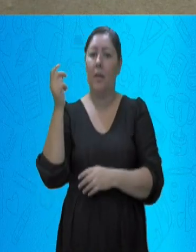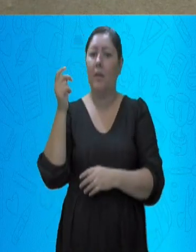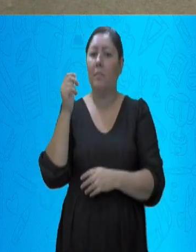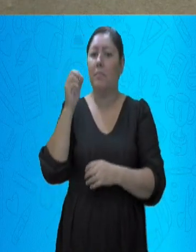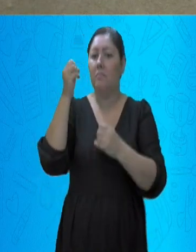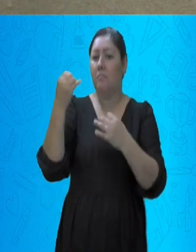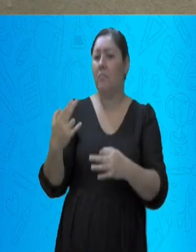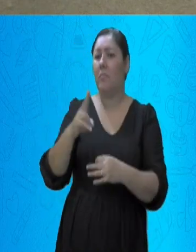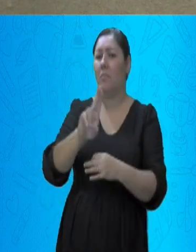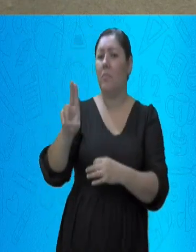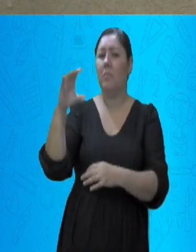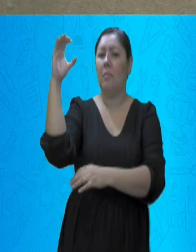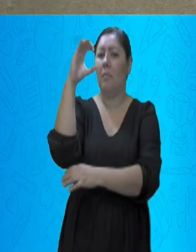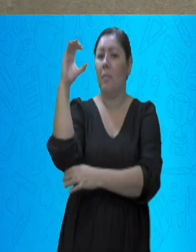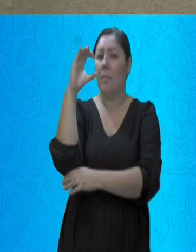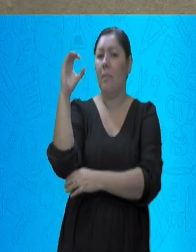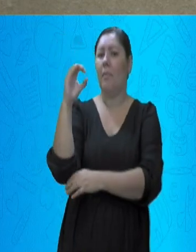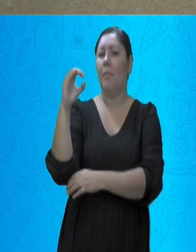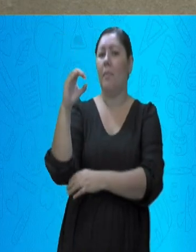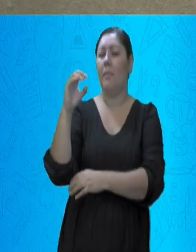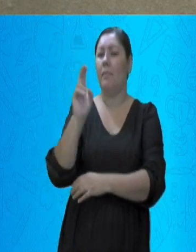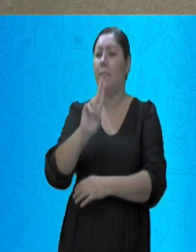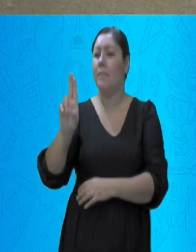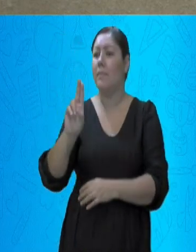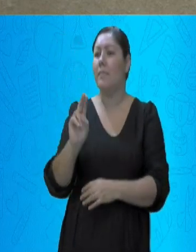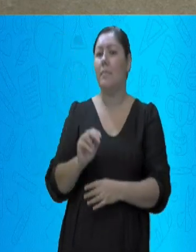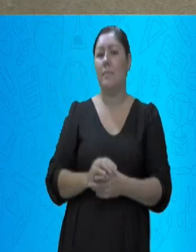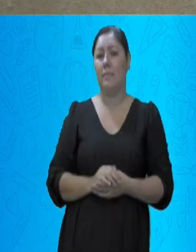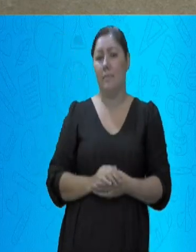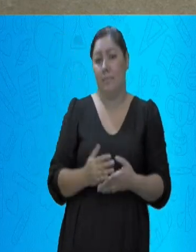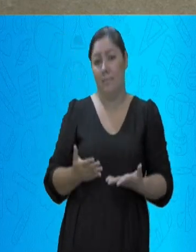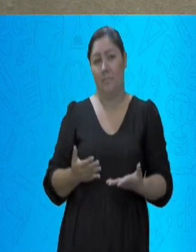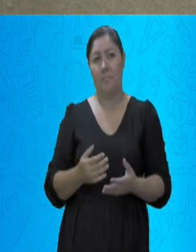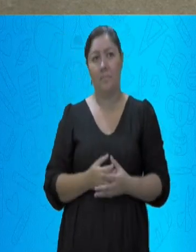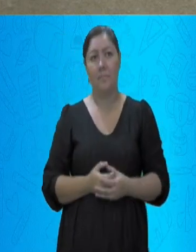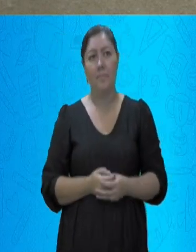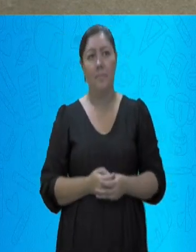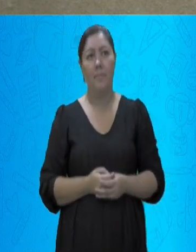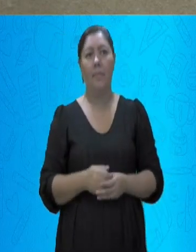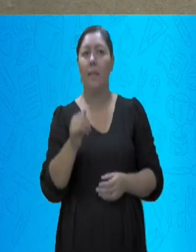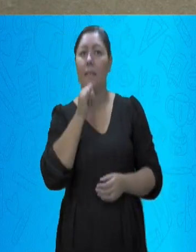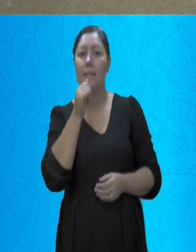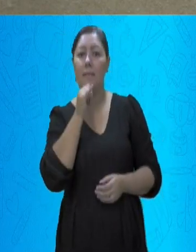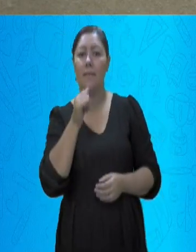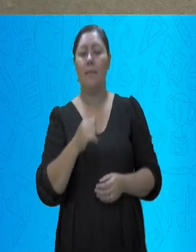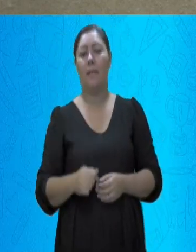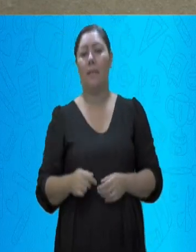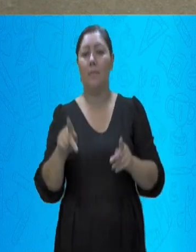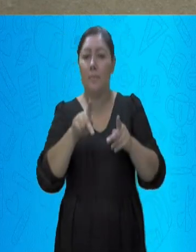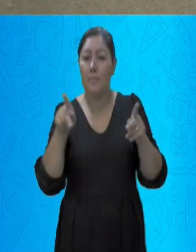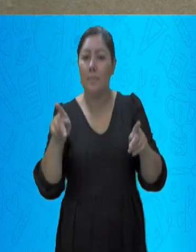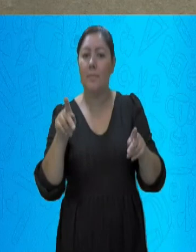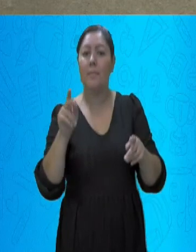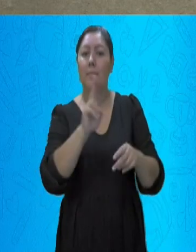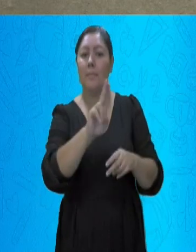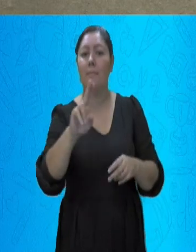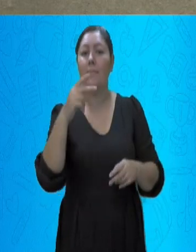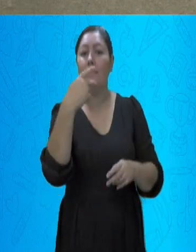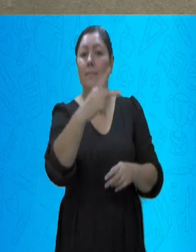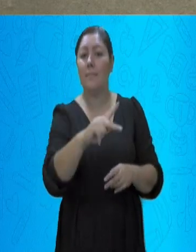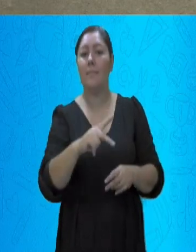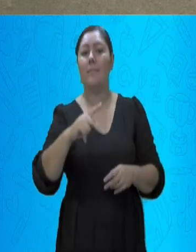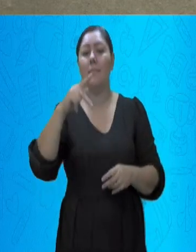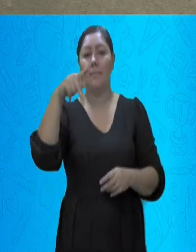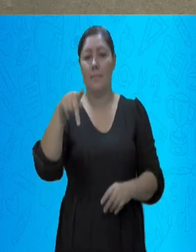do seu carro, portanto, o nome próprio. Então, vamos aqui, ó. Exemplo, meu nome, Patrícia. Então, aqui